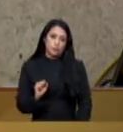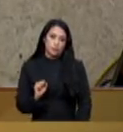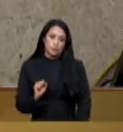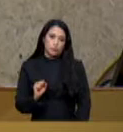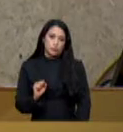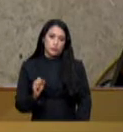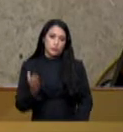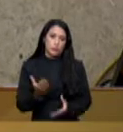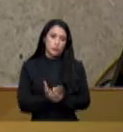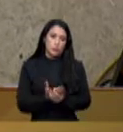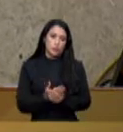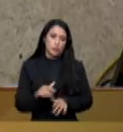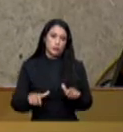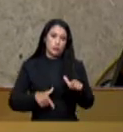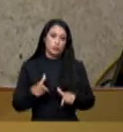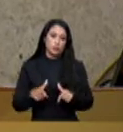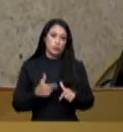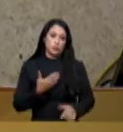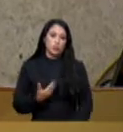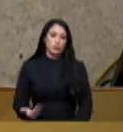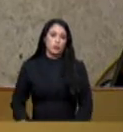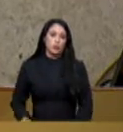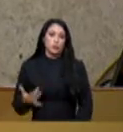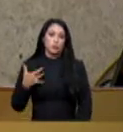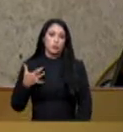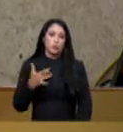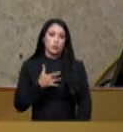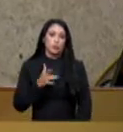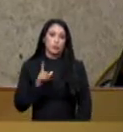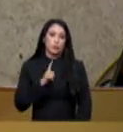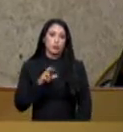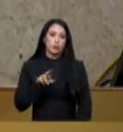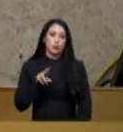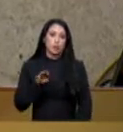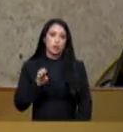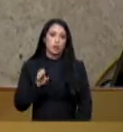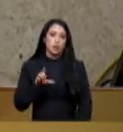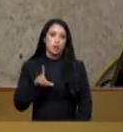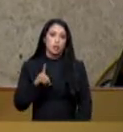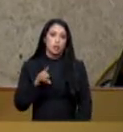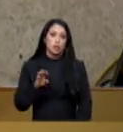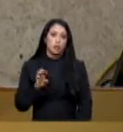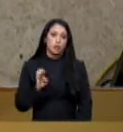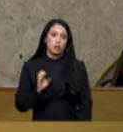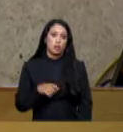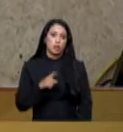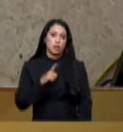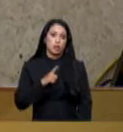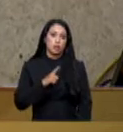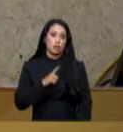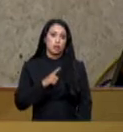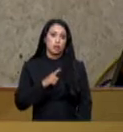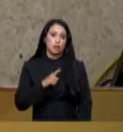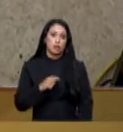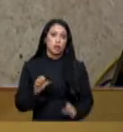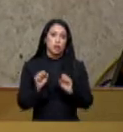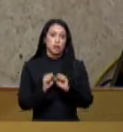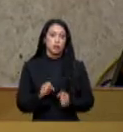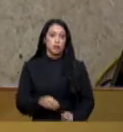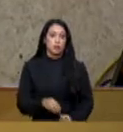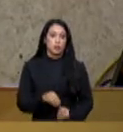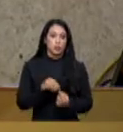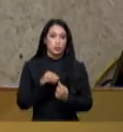As ações e serviços públicos de saúde integram uma rede regionalizada e hierarquizada e constitui um sistema